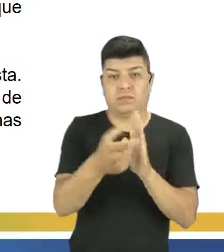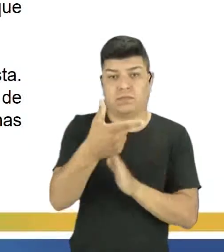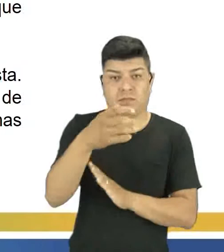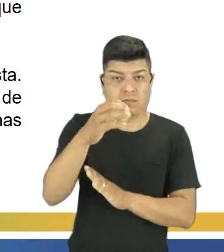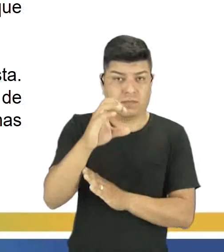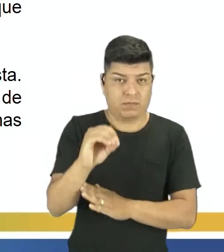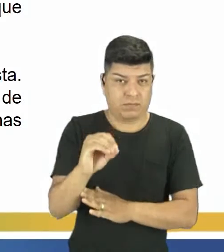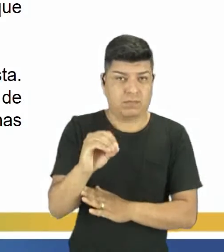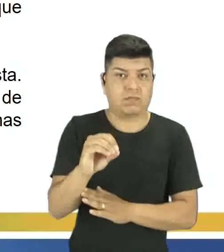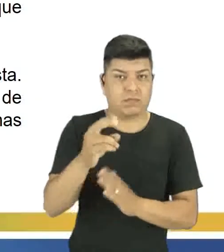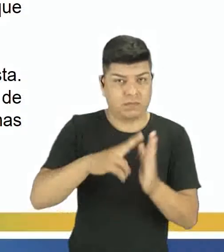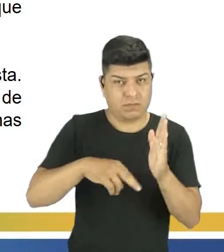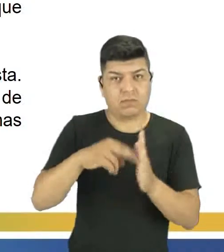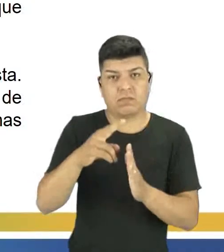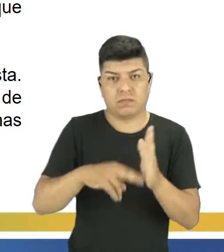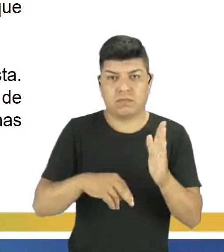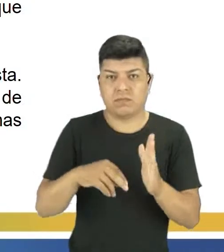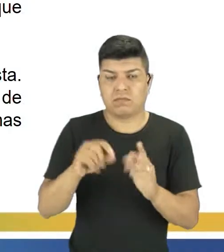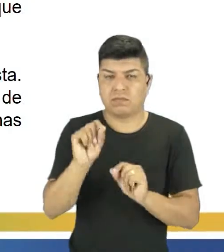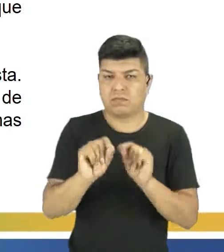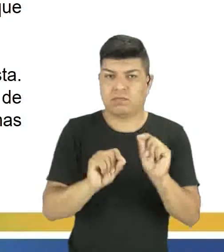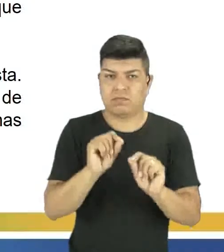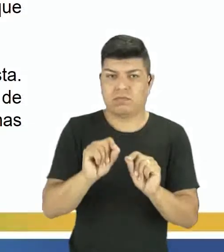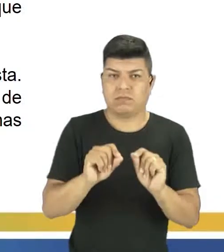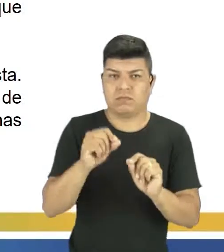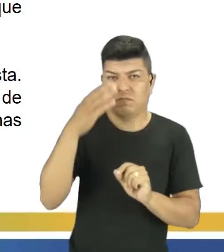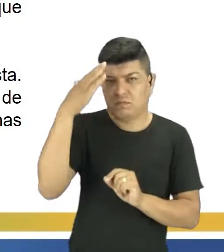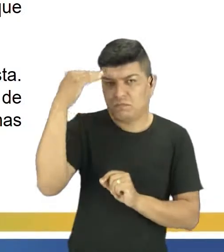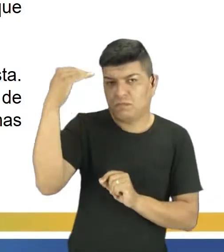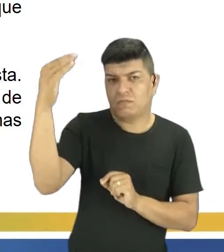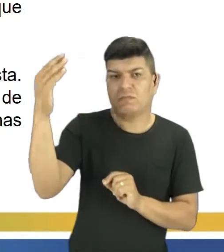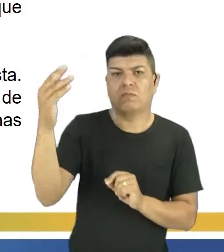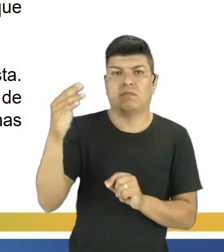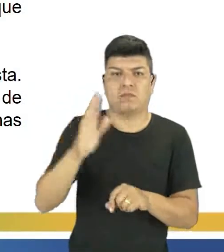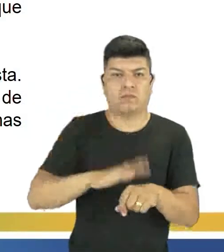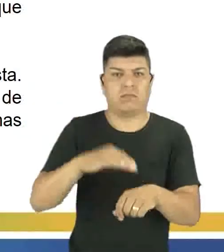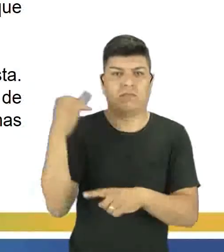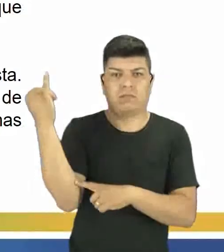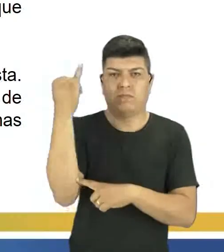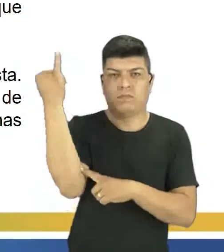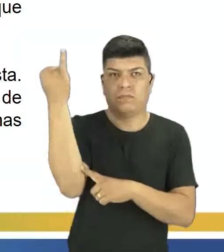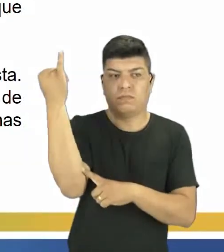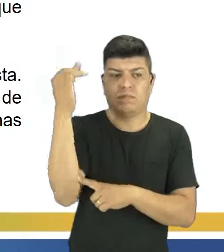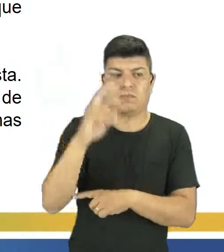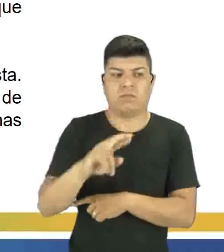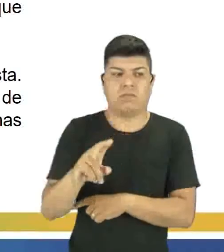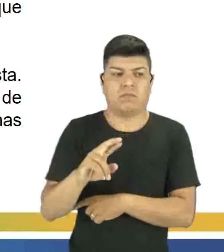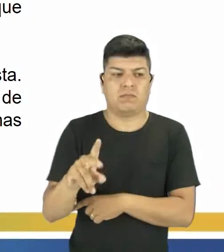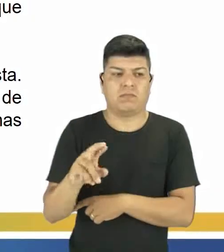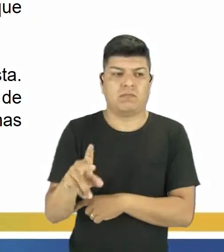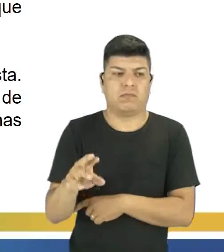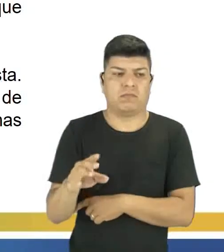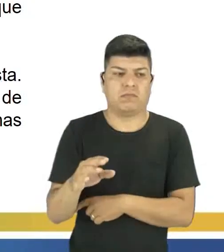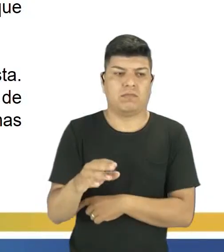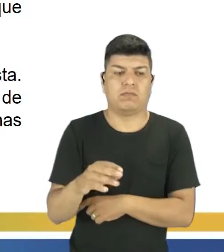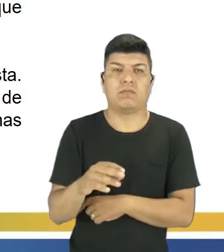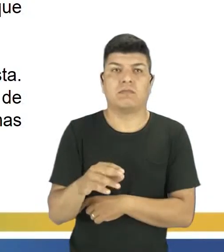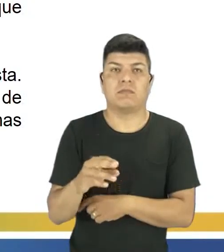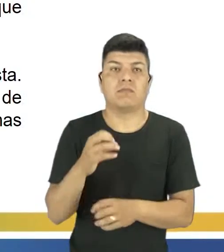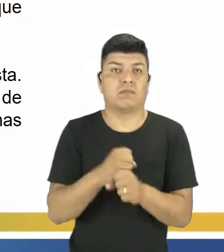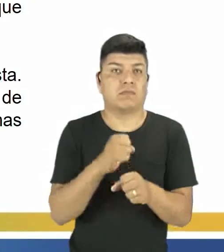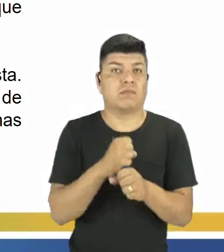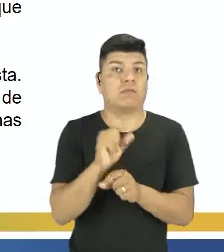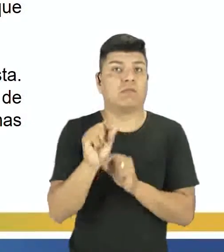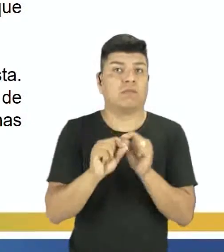ele não queria que o artista fosse o grande, o mais importante do século XX, mas sim a obra de arte, a